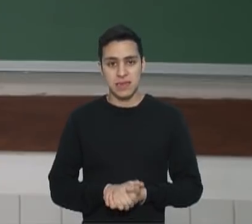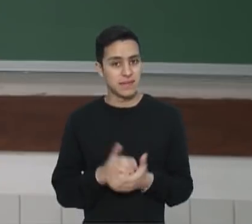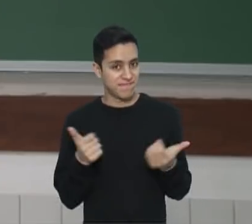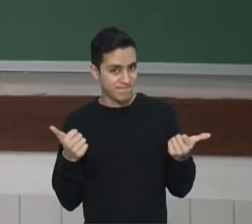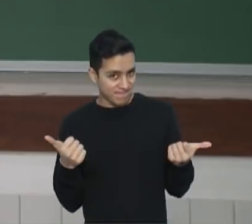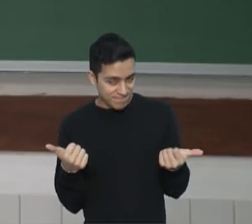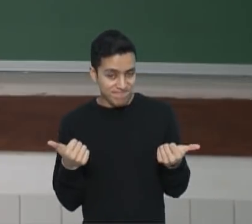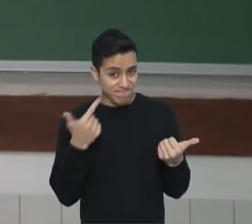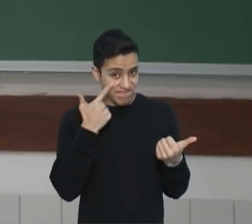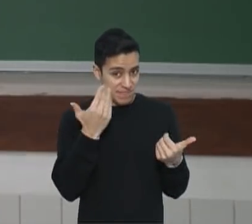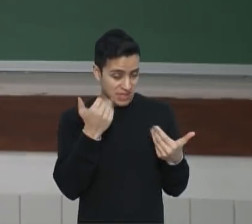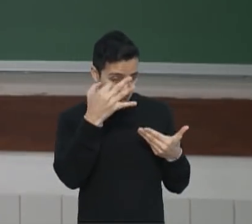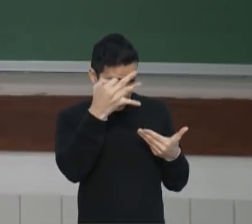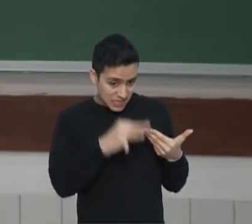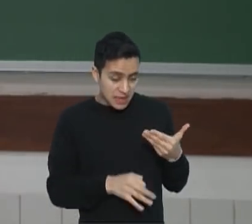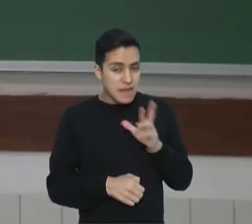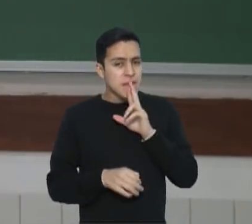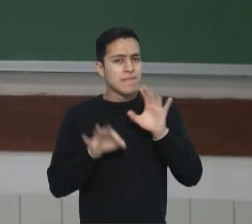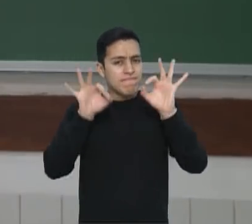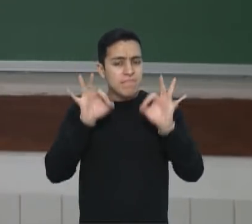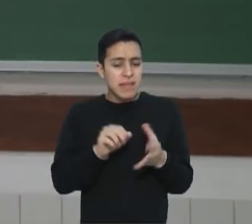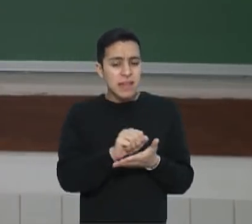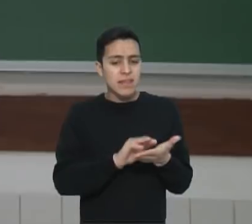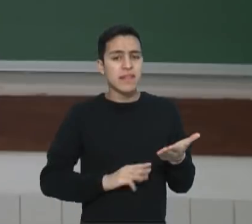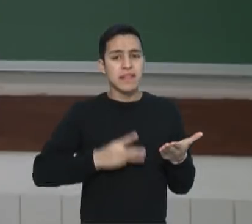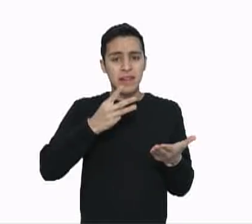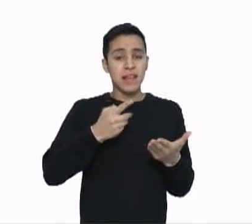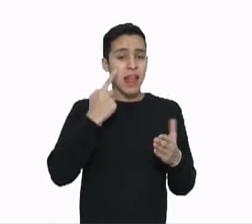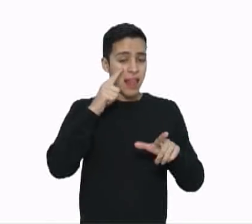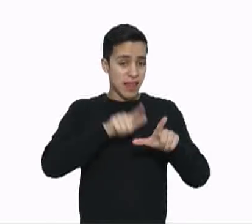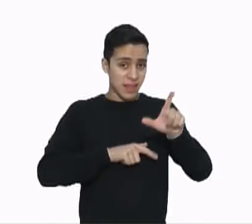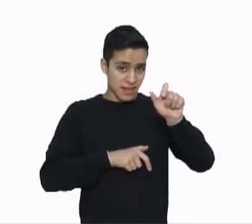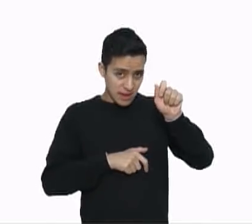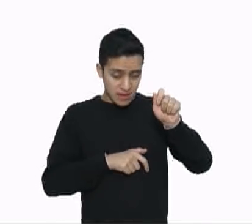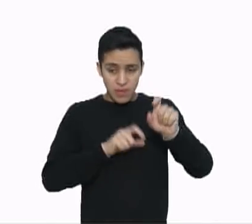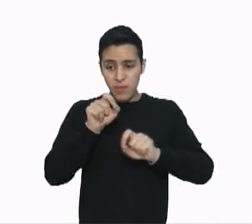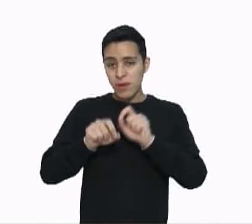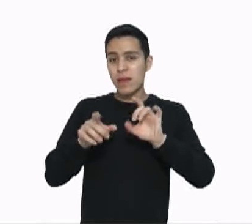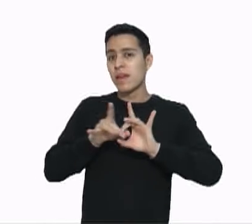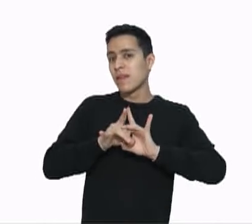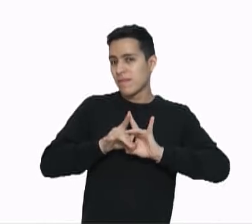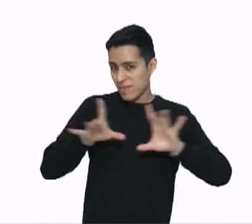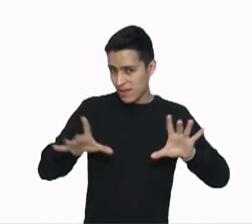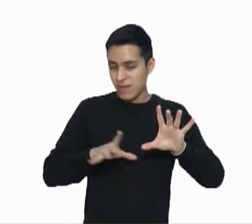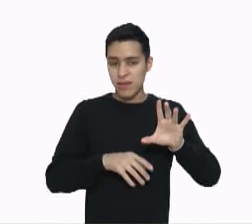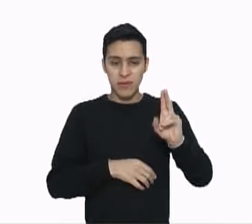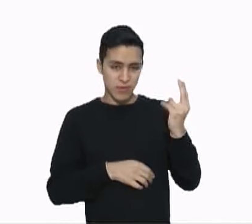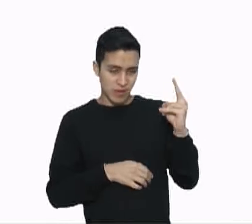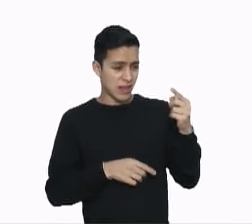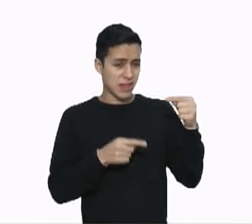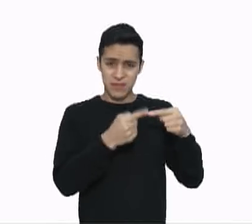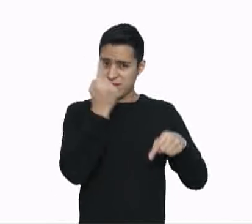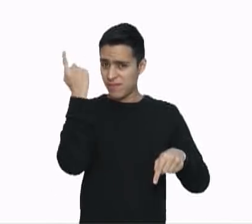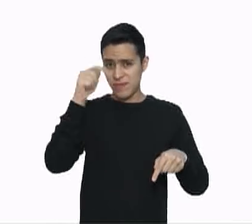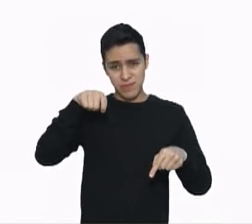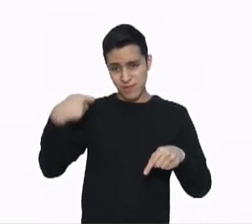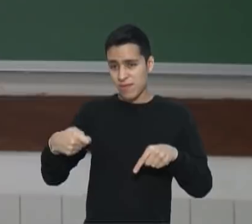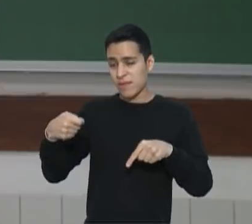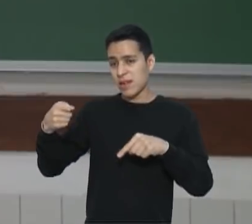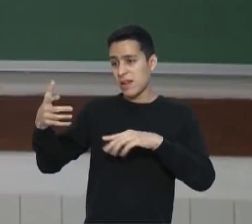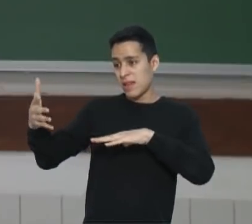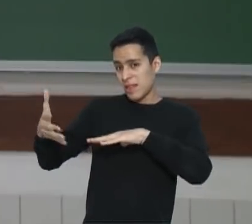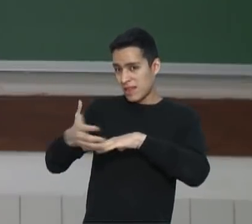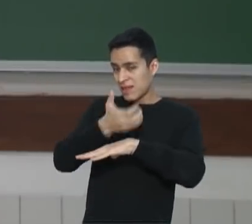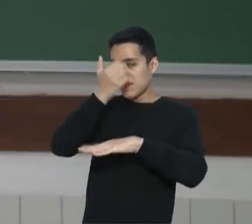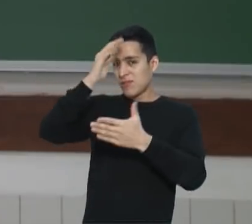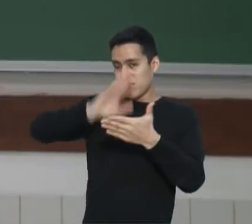Ok? Vamos à correção. A resposta correta da atividade 3 é a letra A emancipação do Uruguai. Ela não é um exemplo de descolonização na África